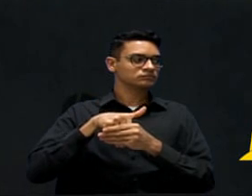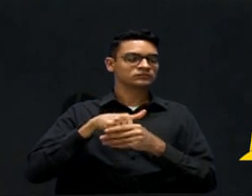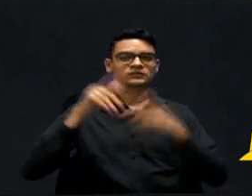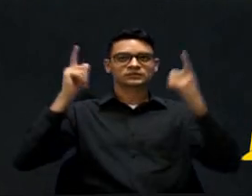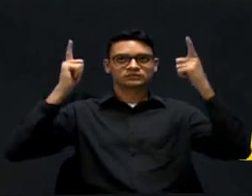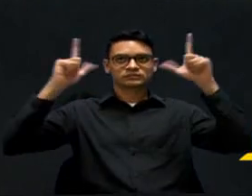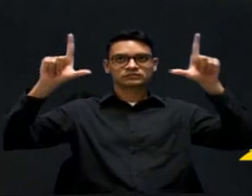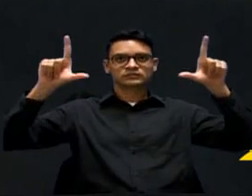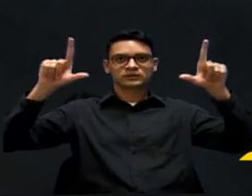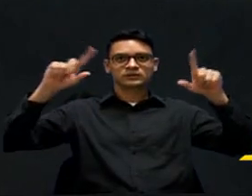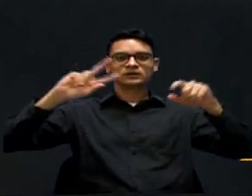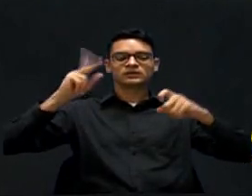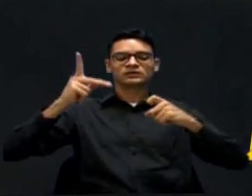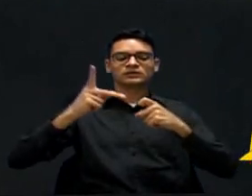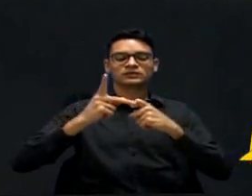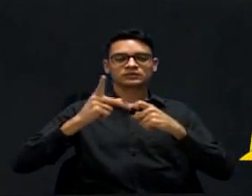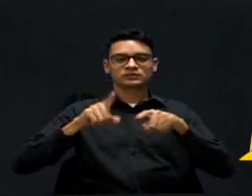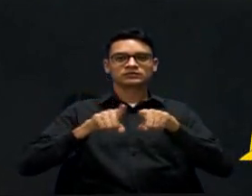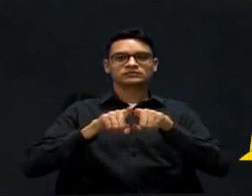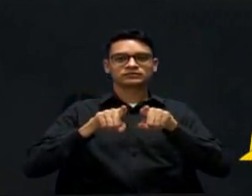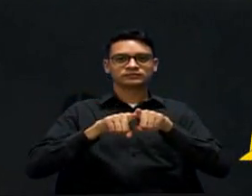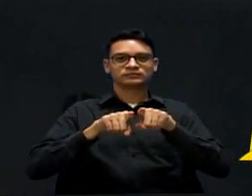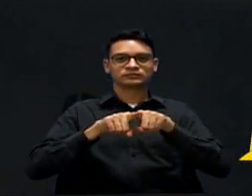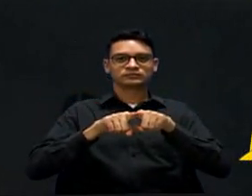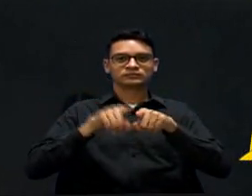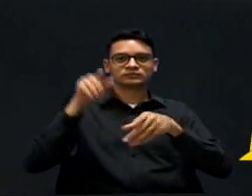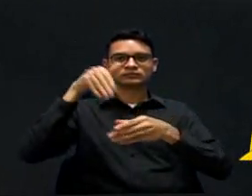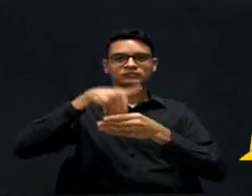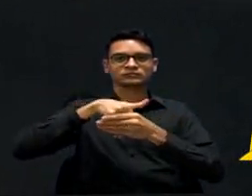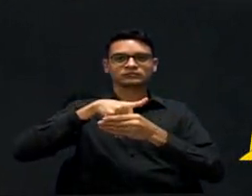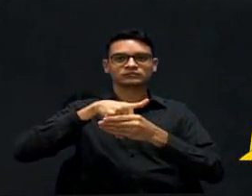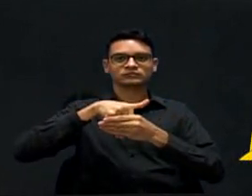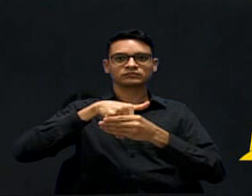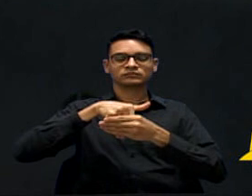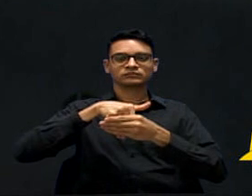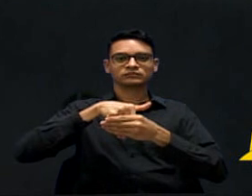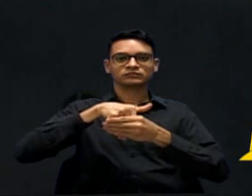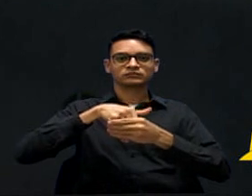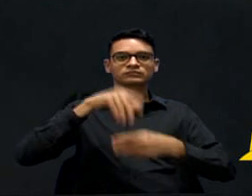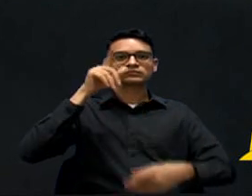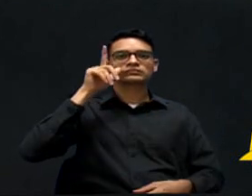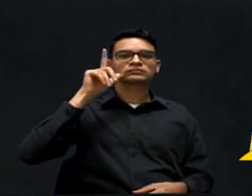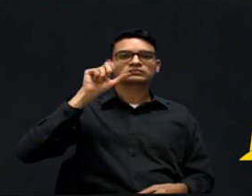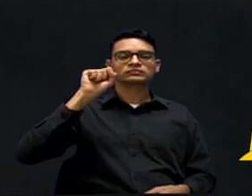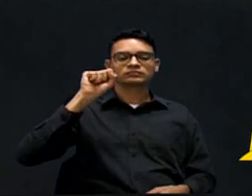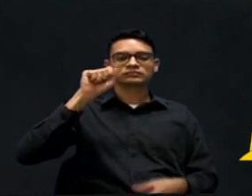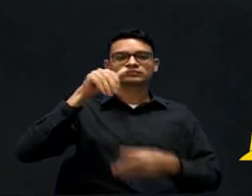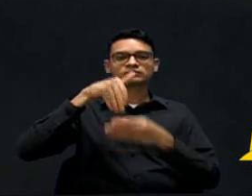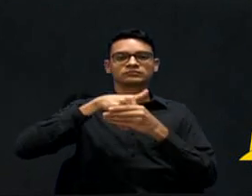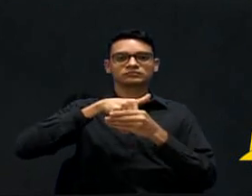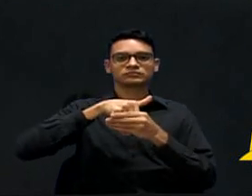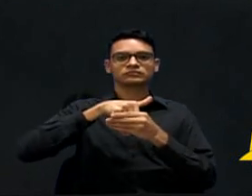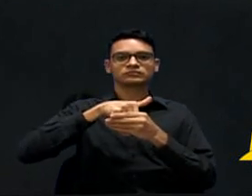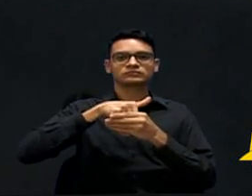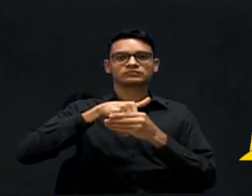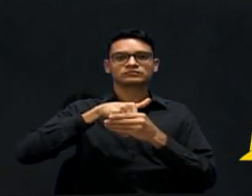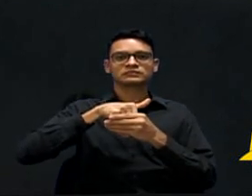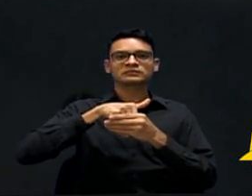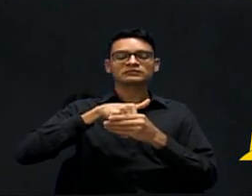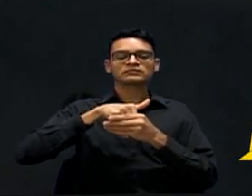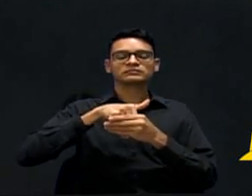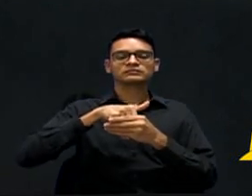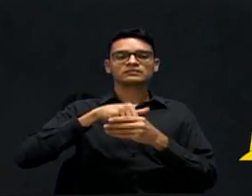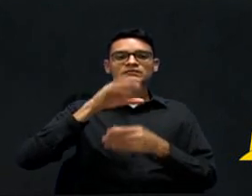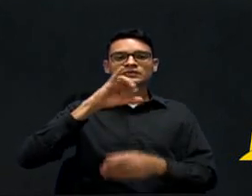No painel. Doutor Hélio Brasileiro, o voto. Pastor Luiz Santos, o voto.